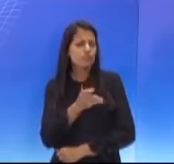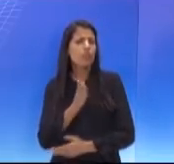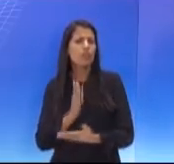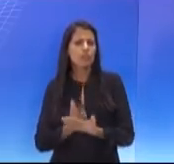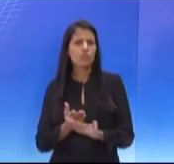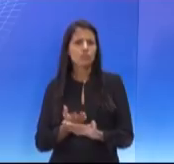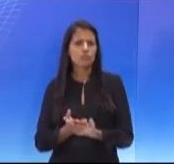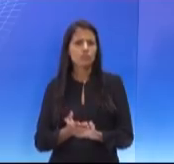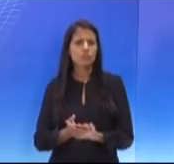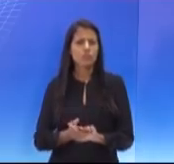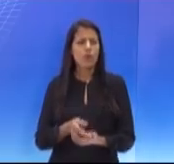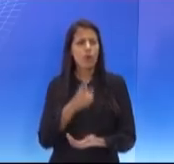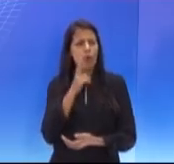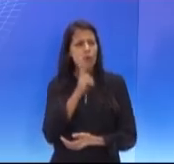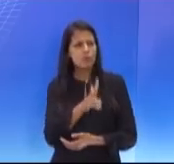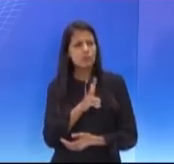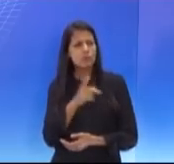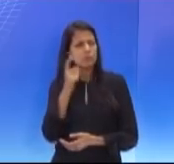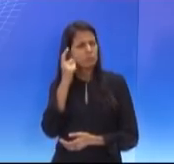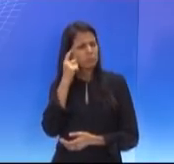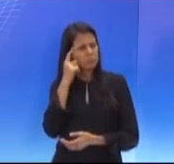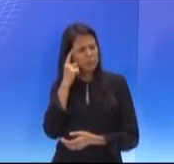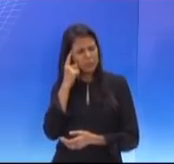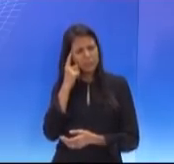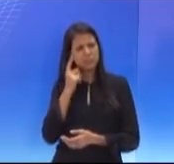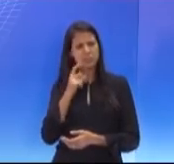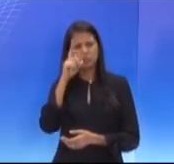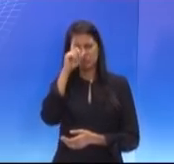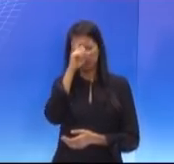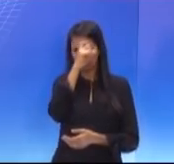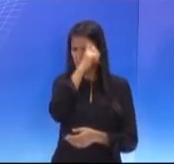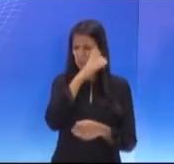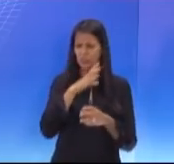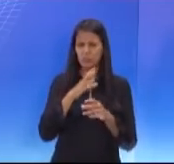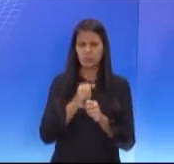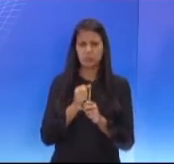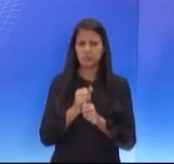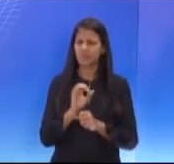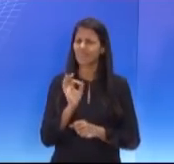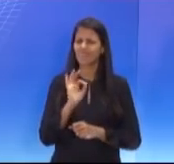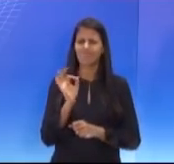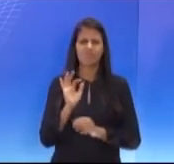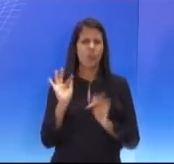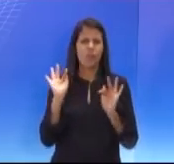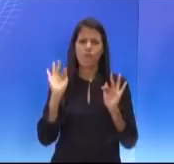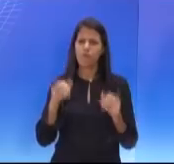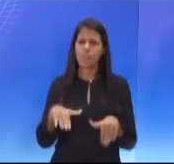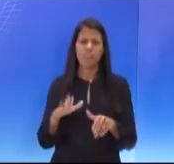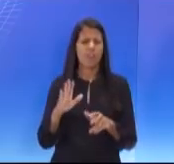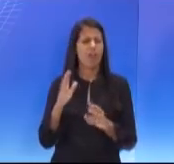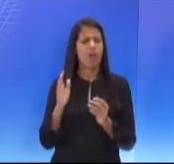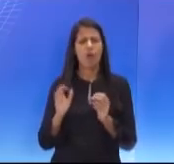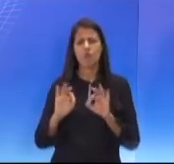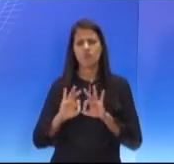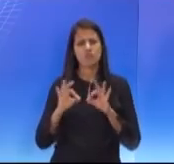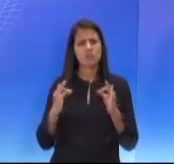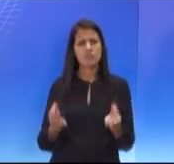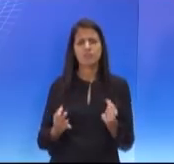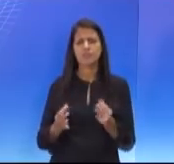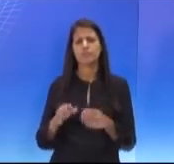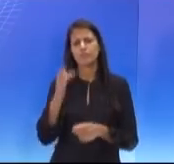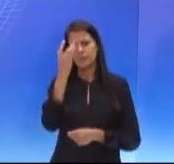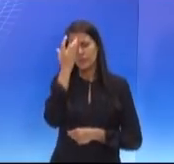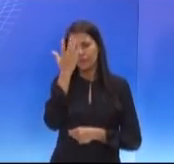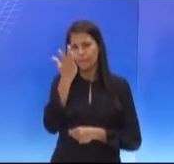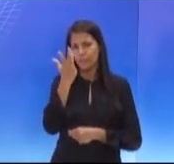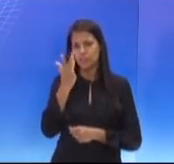até difíceis. O enunciado é grande, mas tenho certeza que o final é uma operação básica. Então vamos